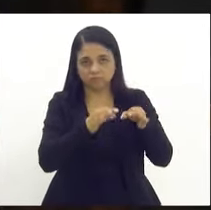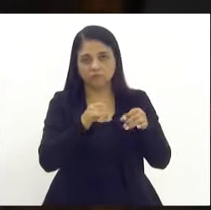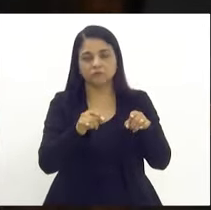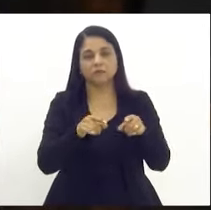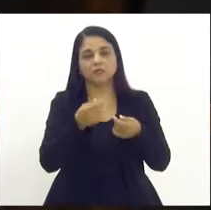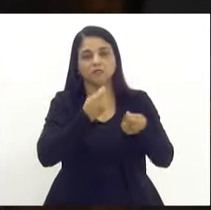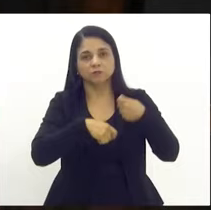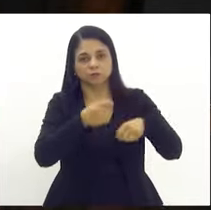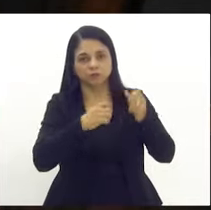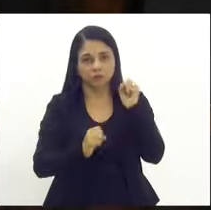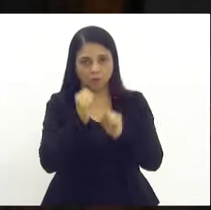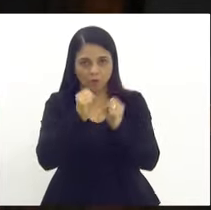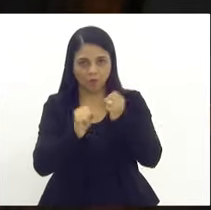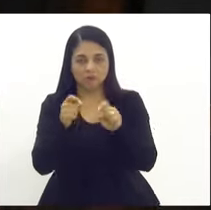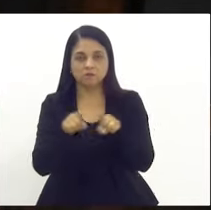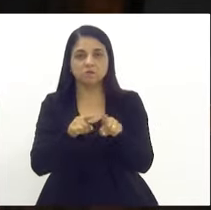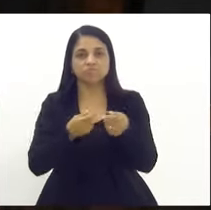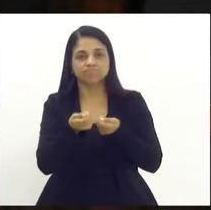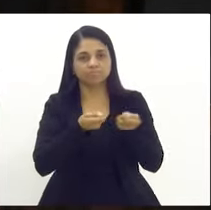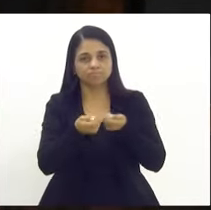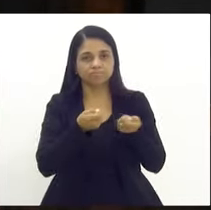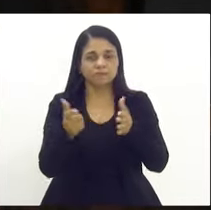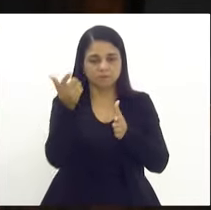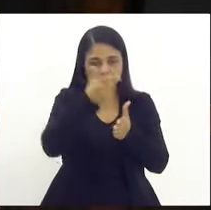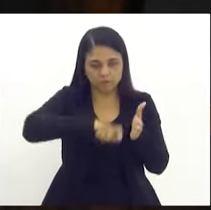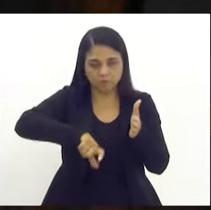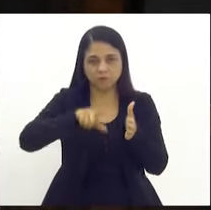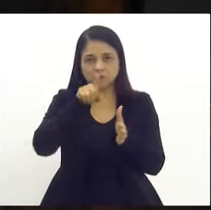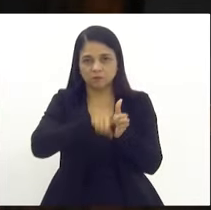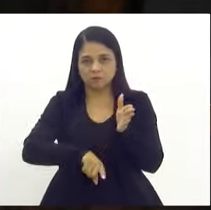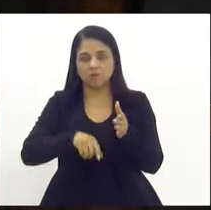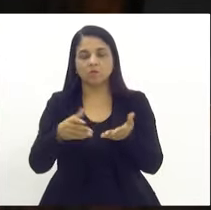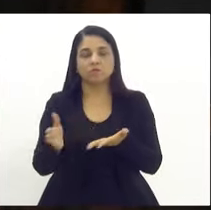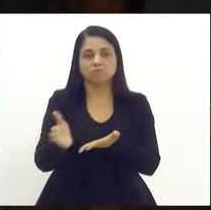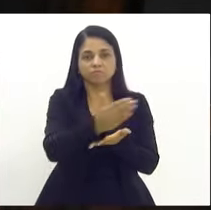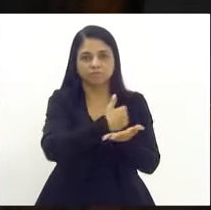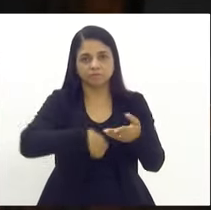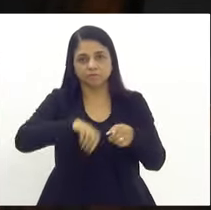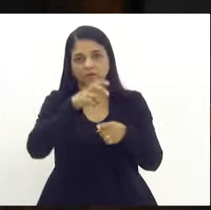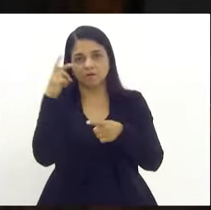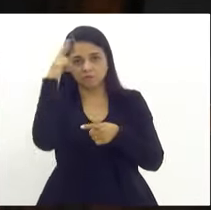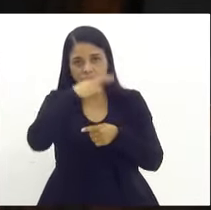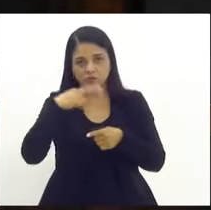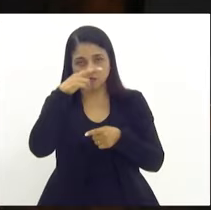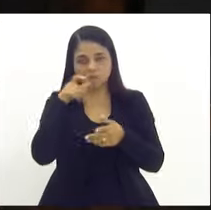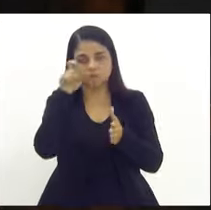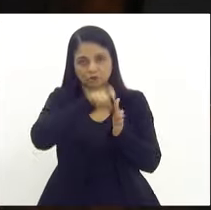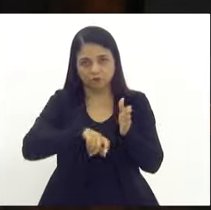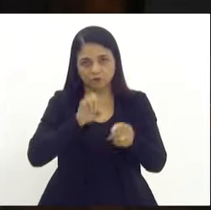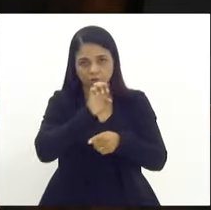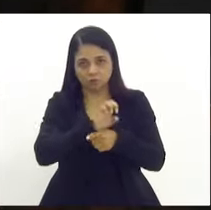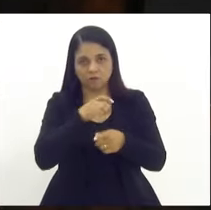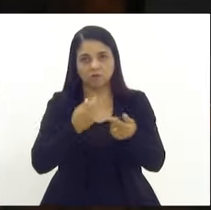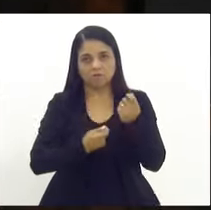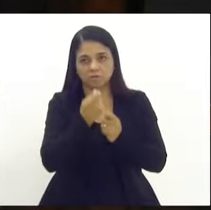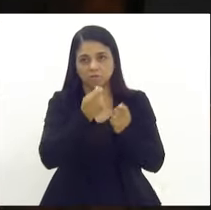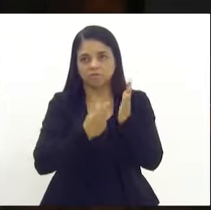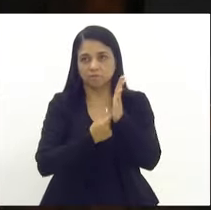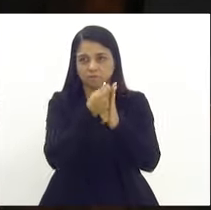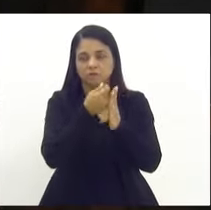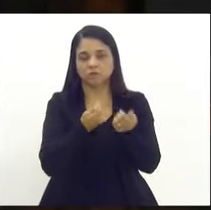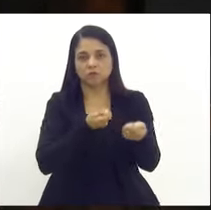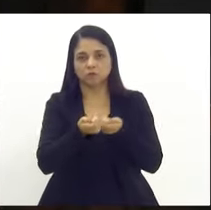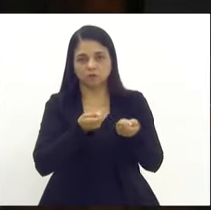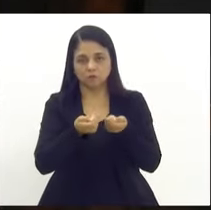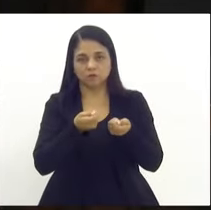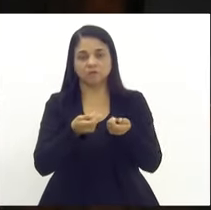Indústria e Comércio, Tributação, de Controle de Arrecadação Estadual, de Fiscalização dos Tributos Estaduais, de Orçamento, Finanças, Fiscalização Financeira e